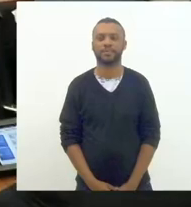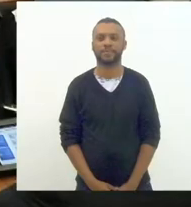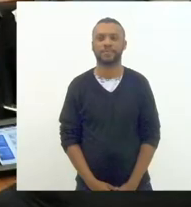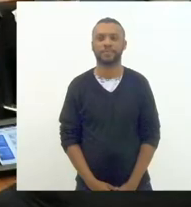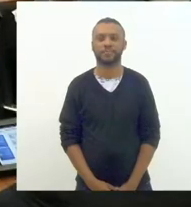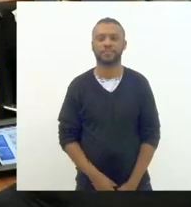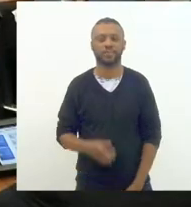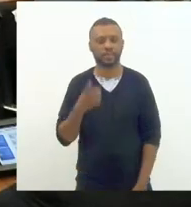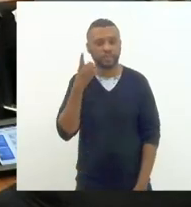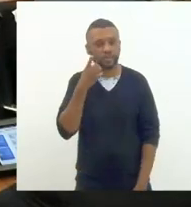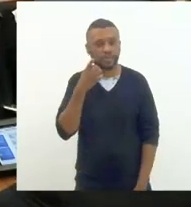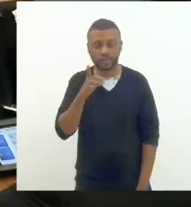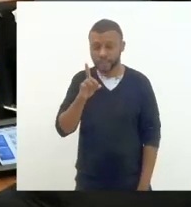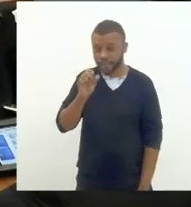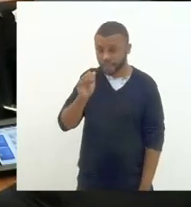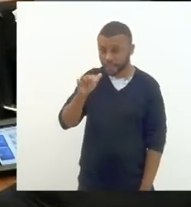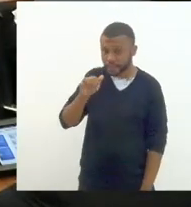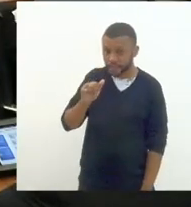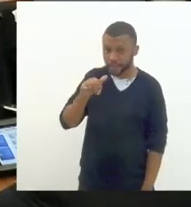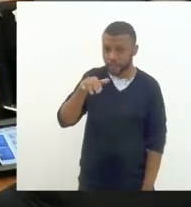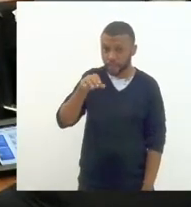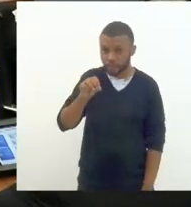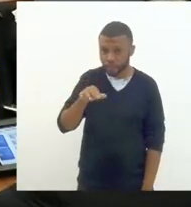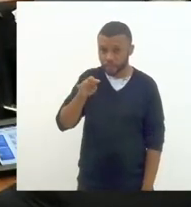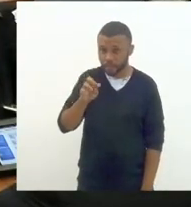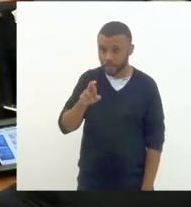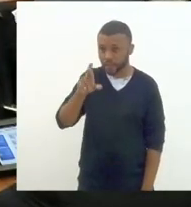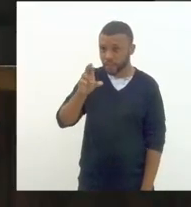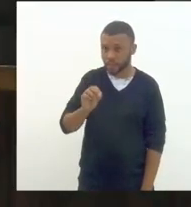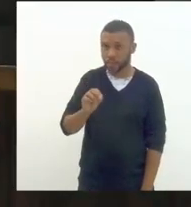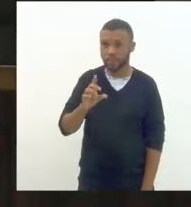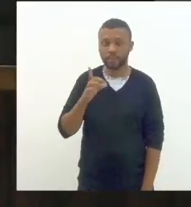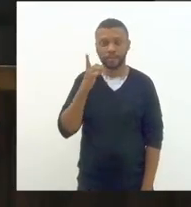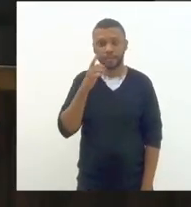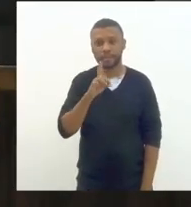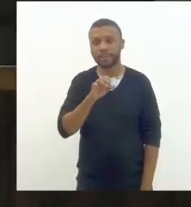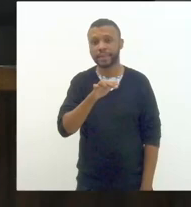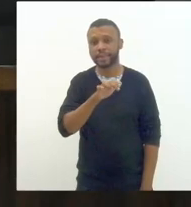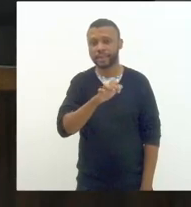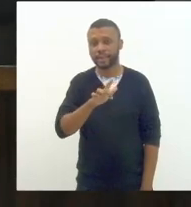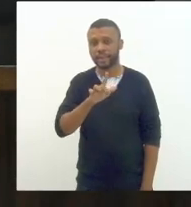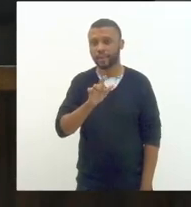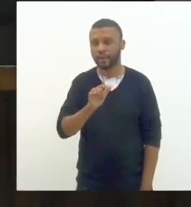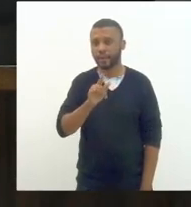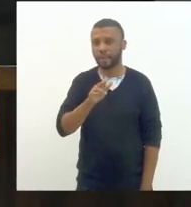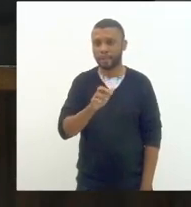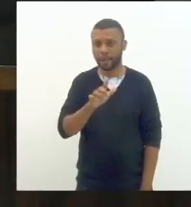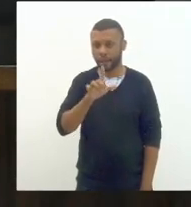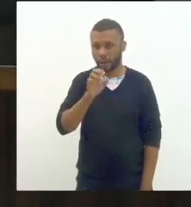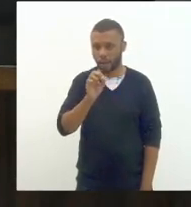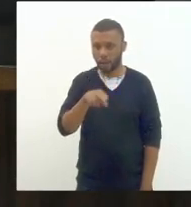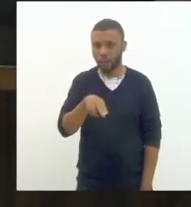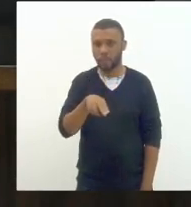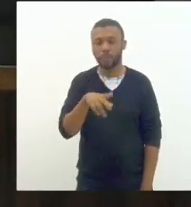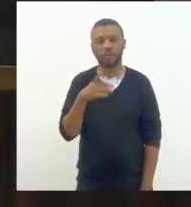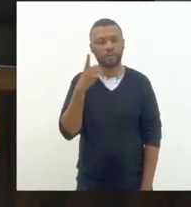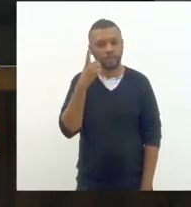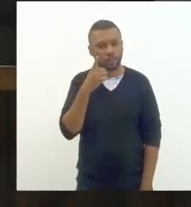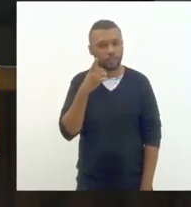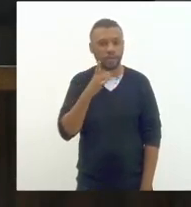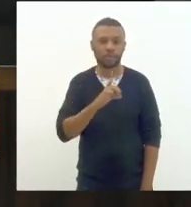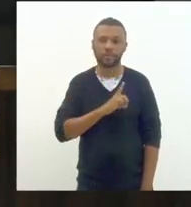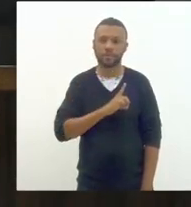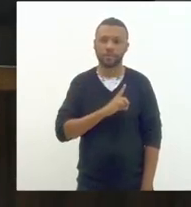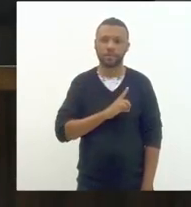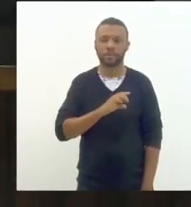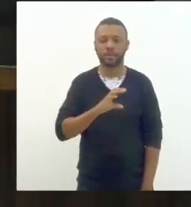Deputada Dani Monteiro. Deputada Dani Monteiro. Deputado Daniel Librelon. Deputado Daniel Librelon. Deputado delegado